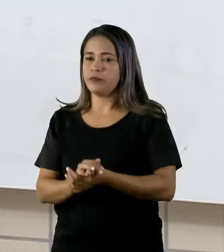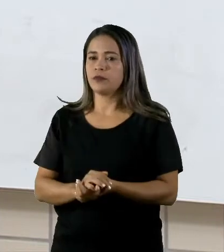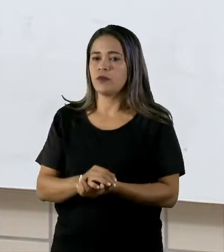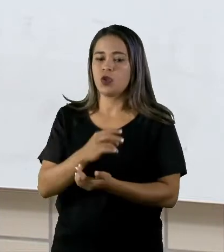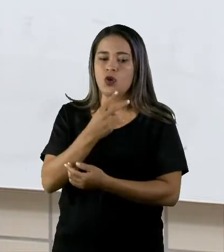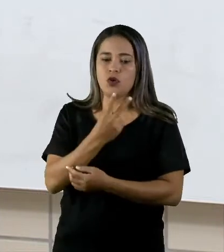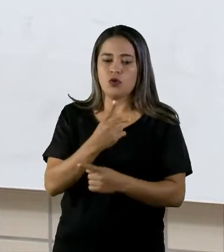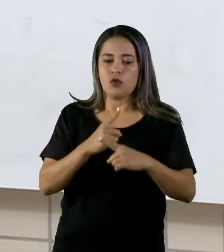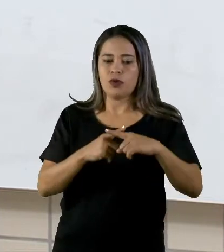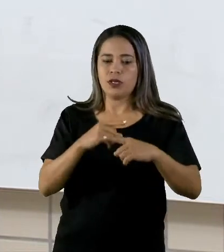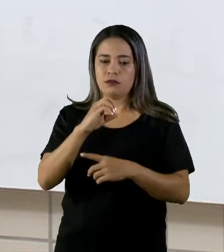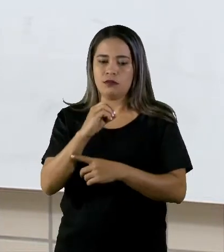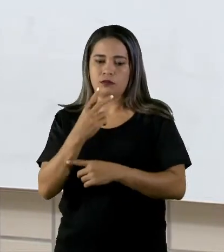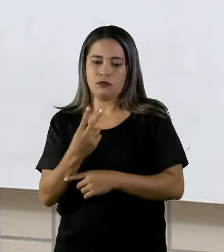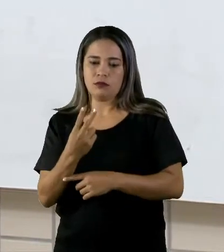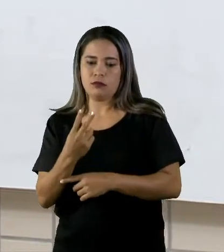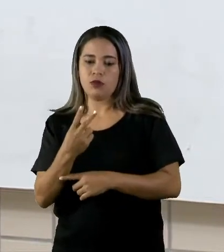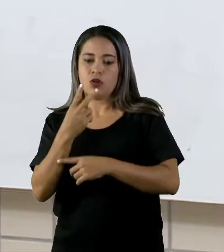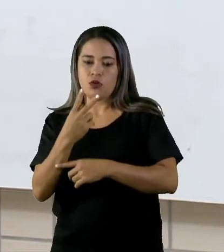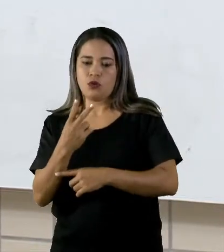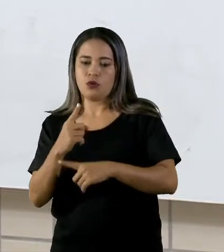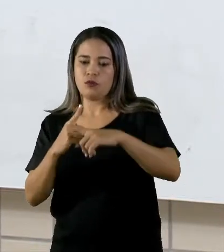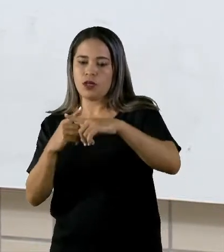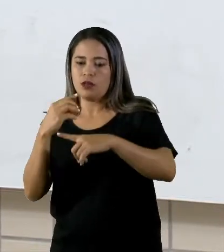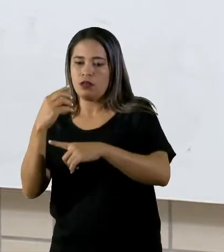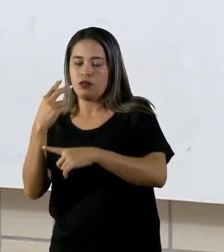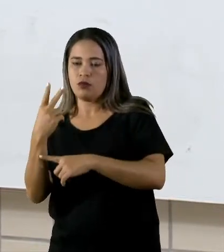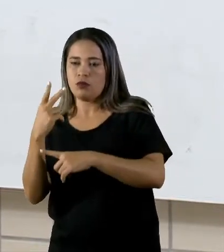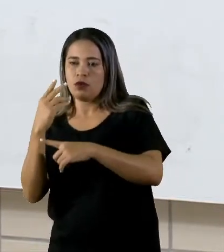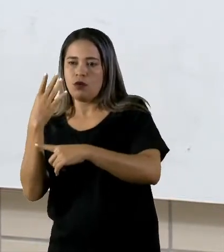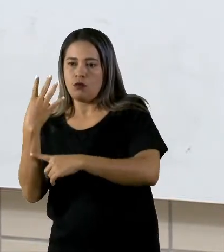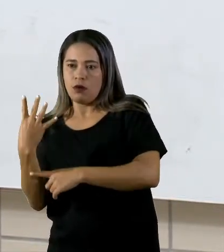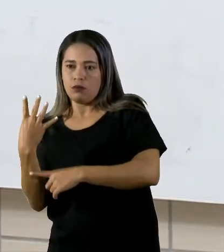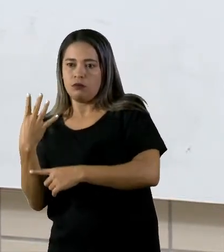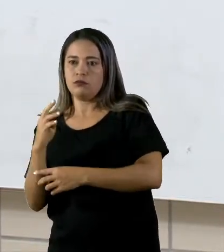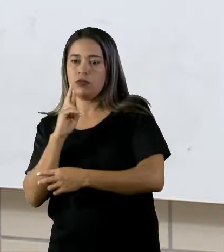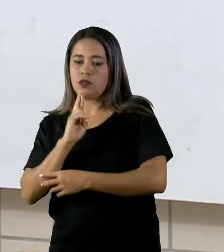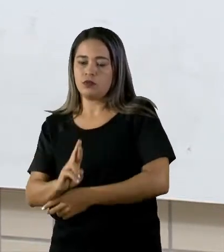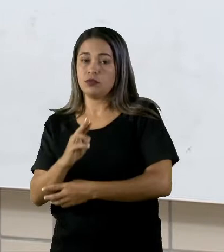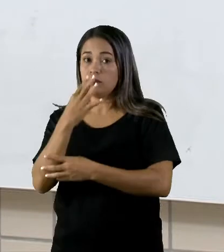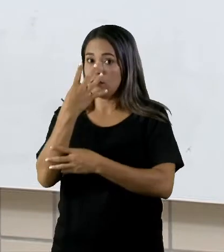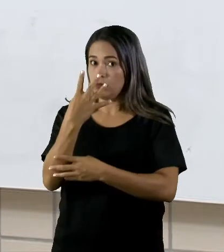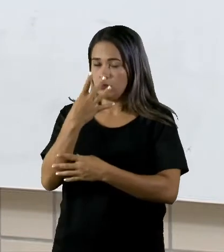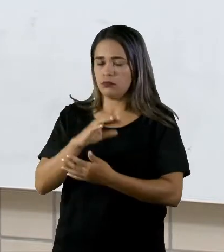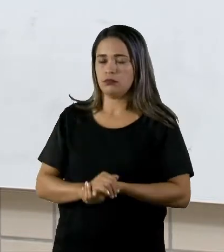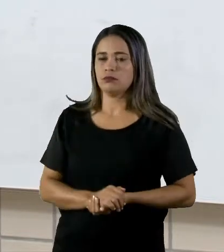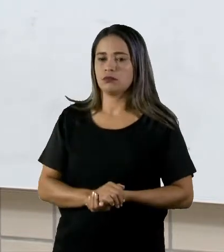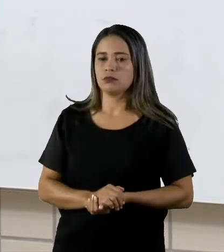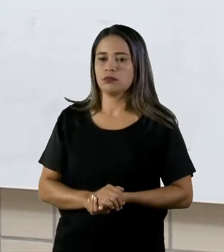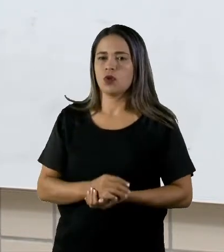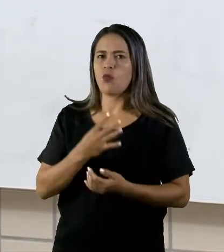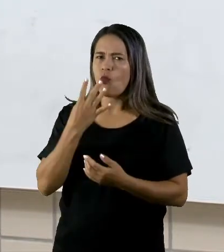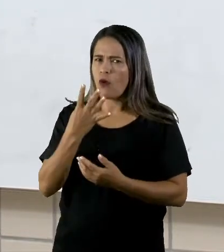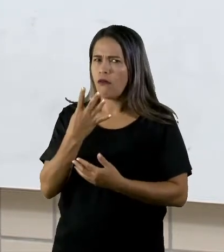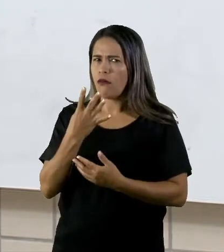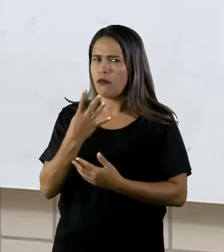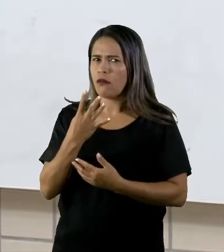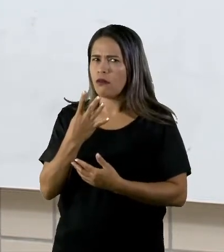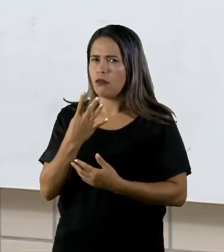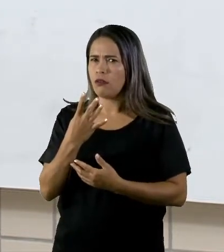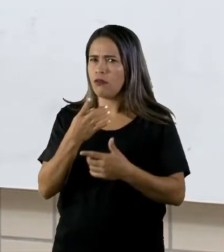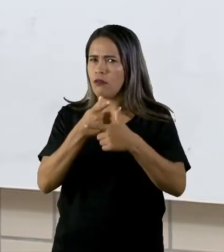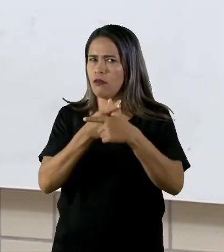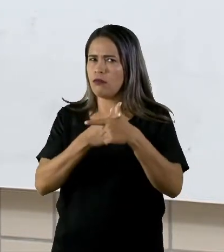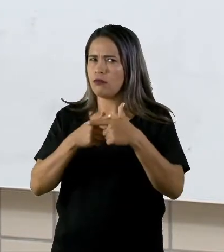é 2, 2 mais 2 é 4, 4 mais 0 é 4. 4 é divisível